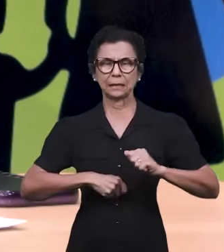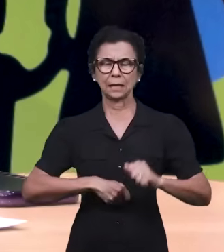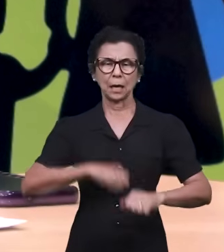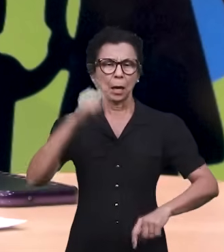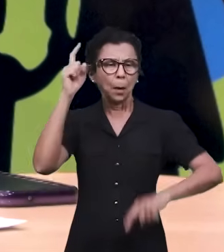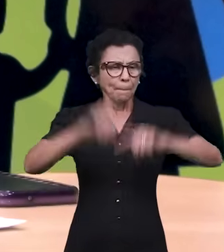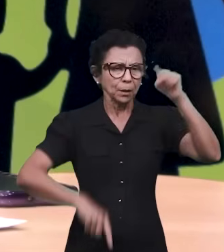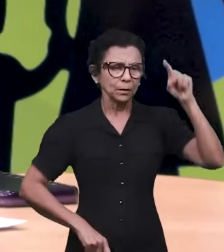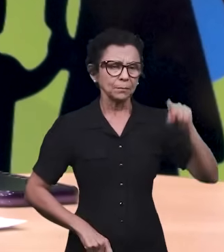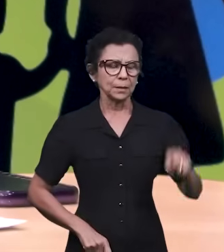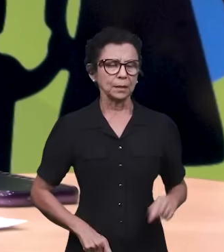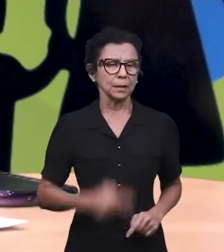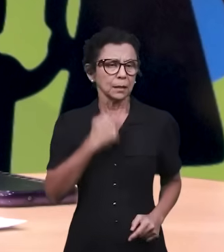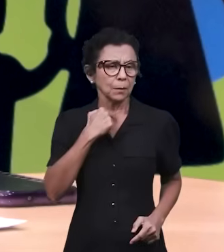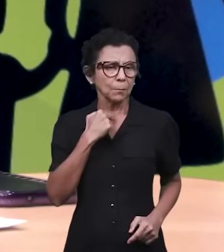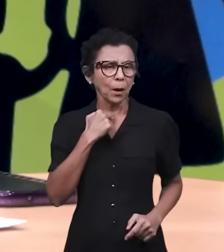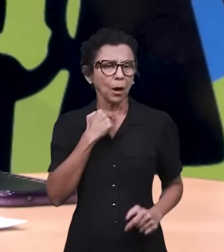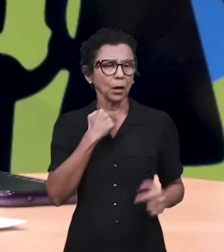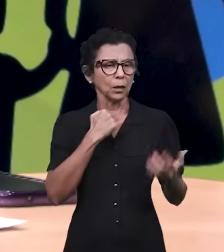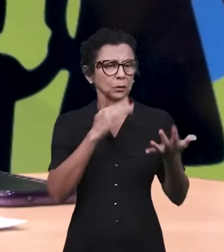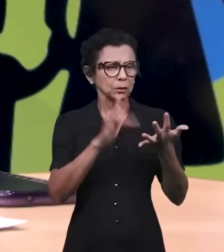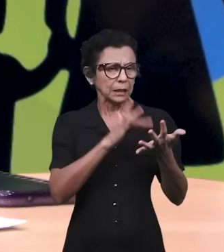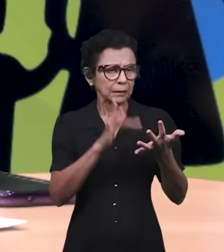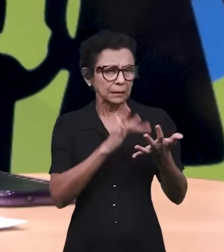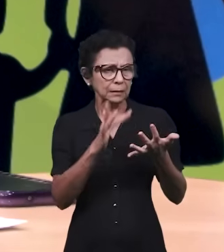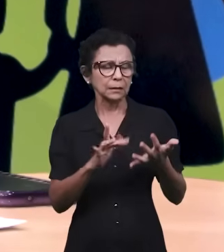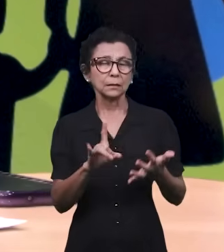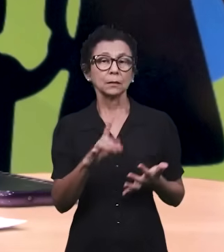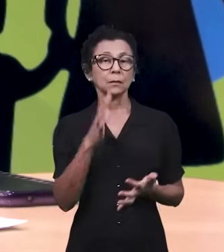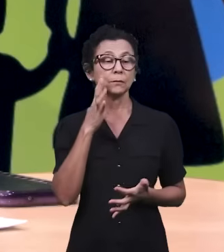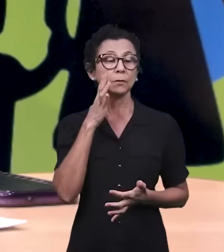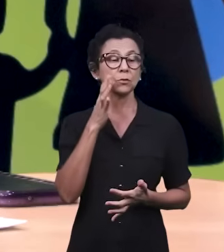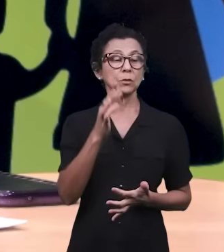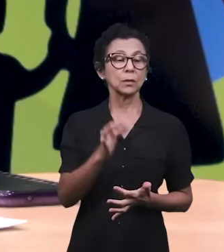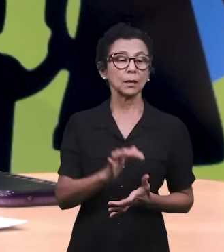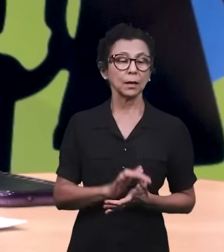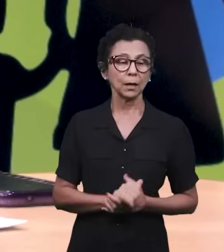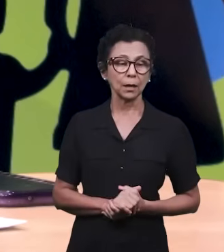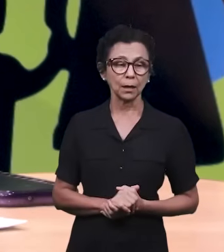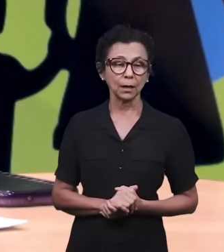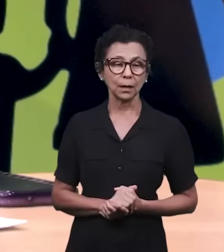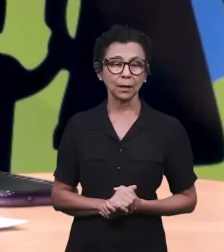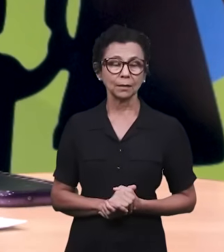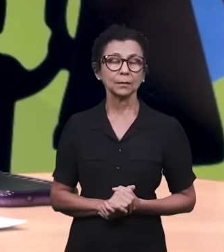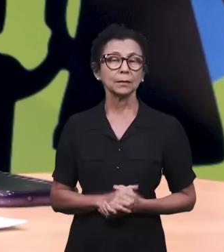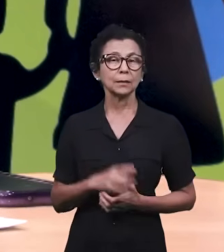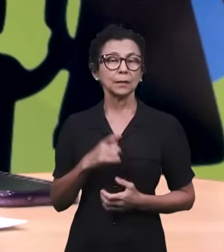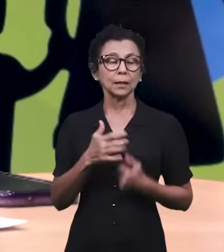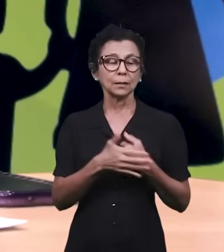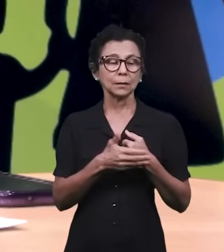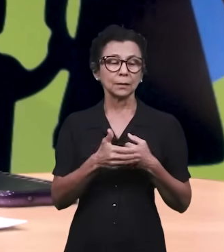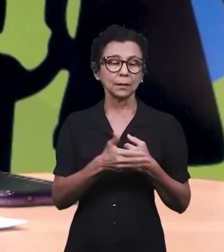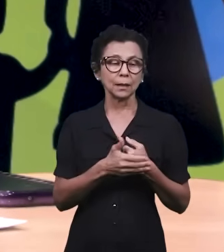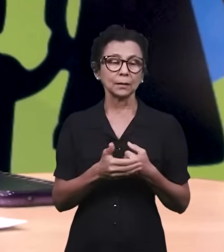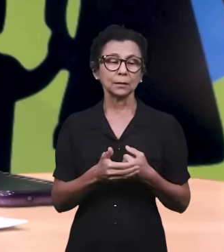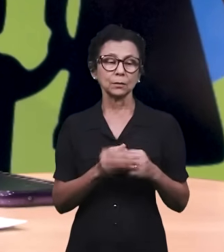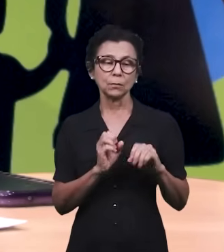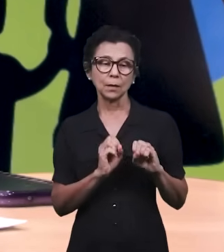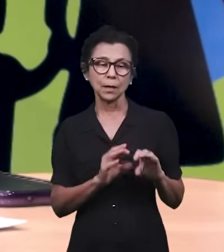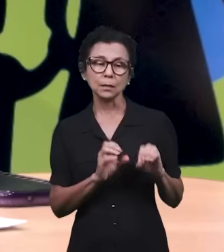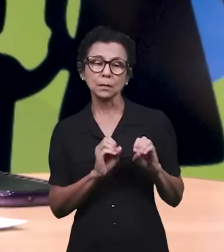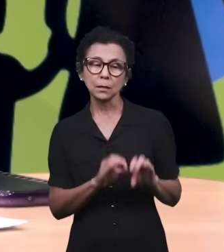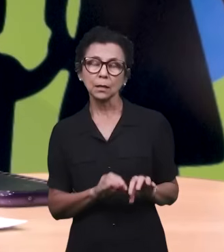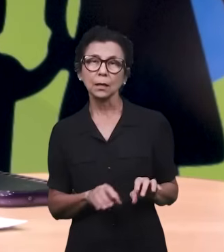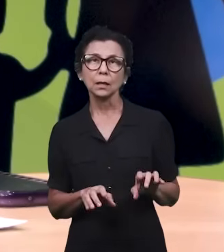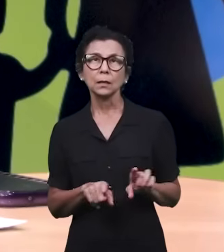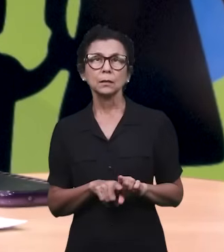É estar com eles, é vigiar o que eles estão vendo, é olhar com carinho, é ensinar. Porque tem muitos pais que